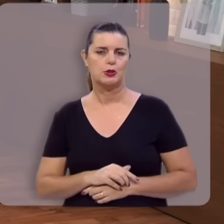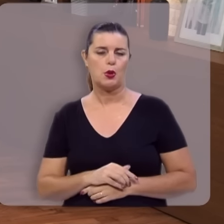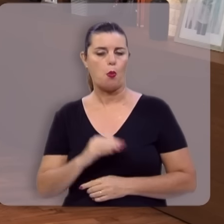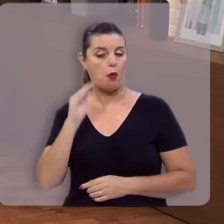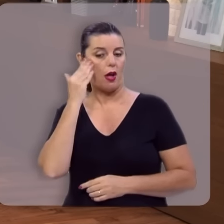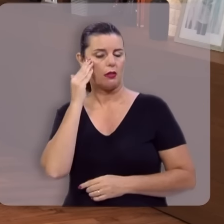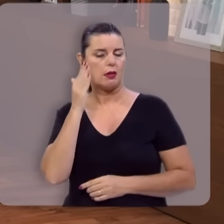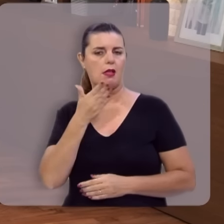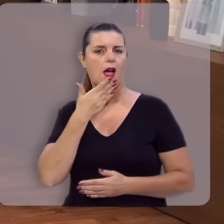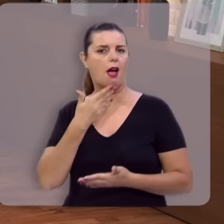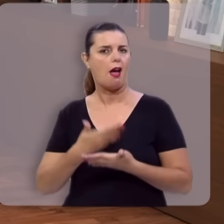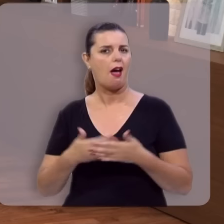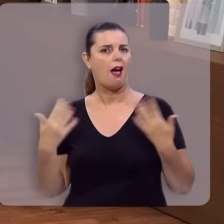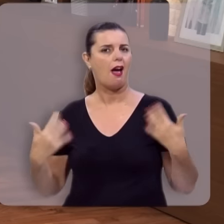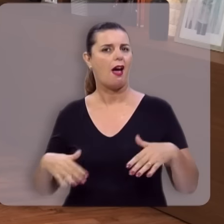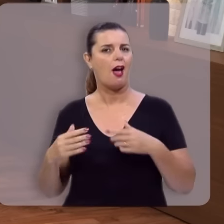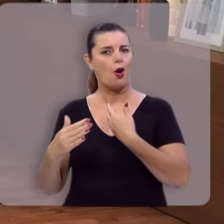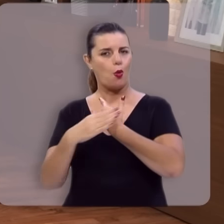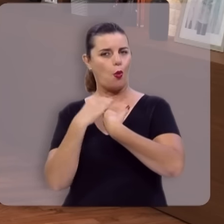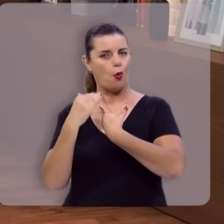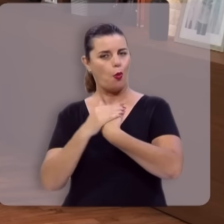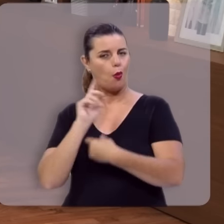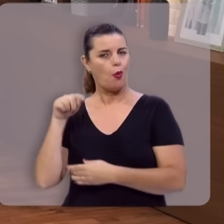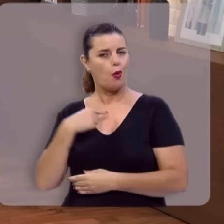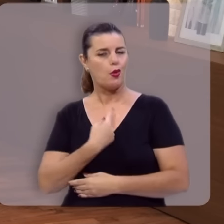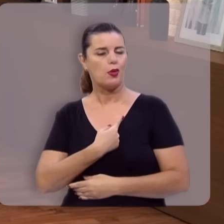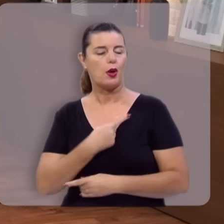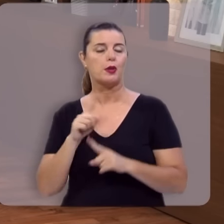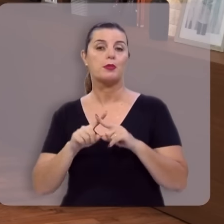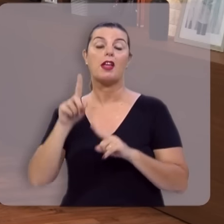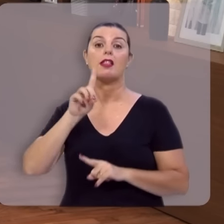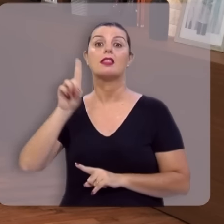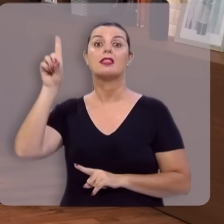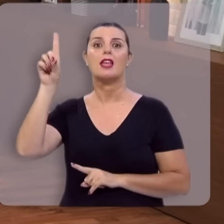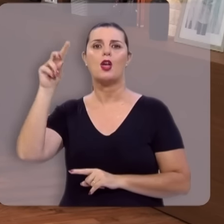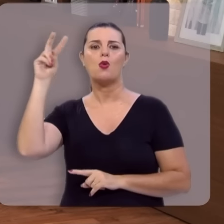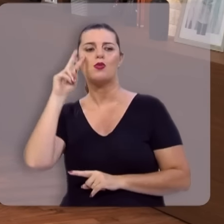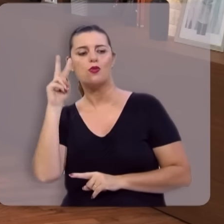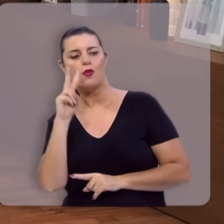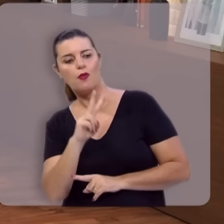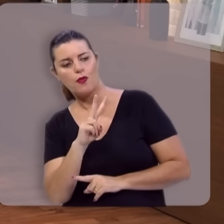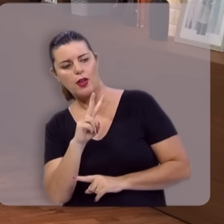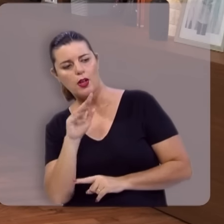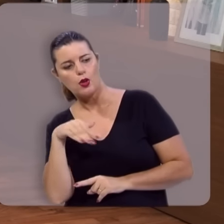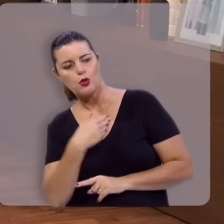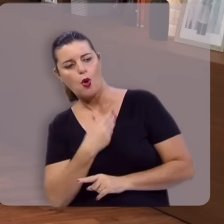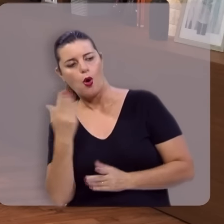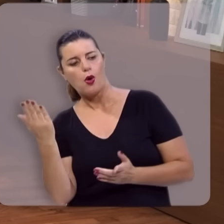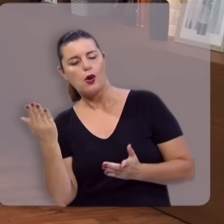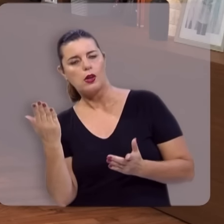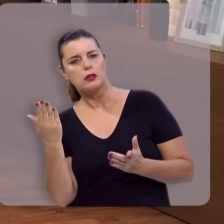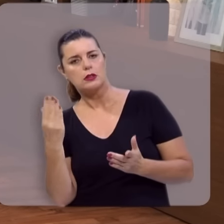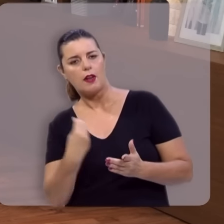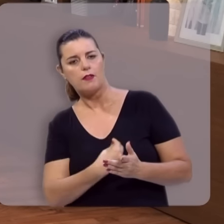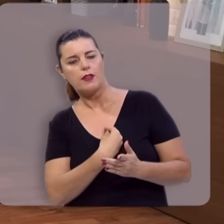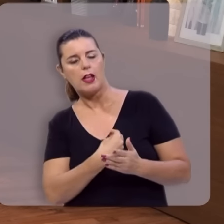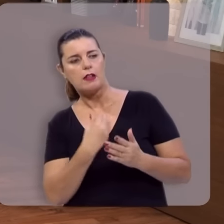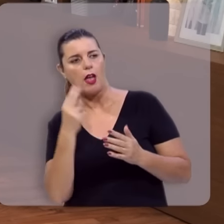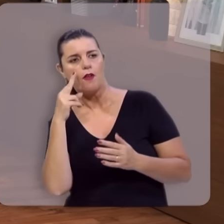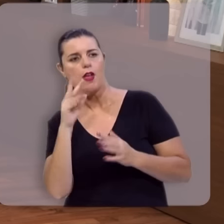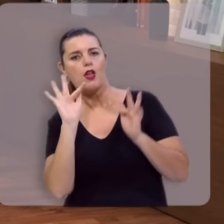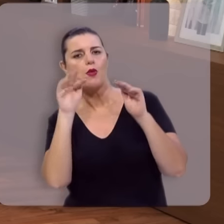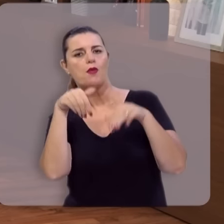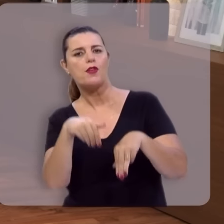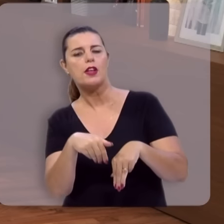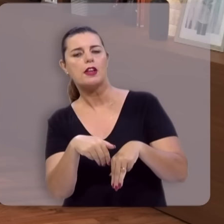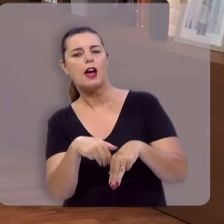Entender isso é magnífico e é consolador, porque o nosso Deus enxerga na curva, enxerga no escuro e está vendo lá no